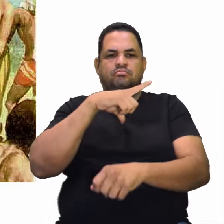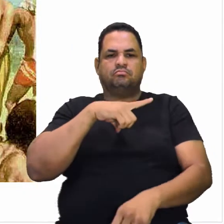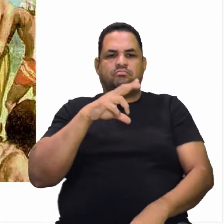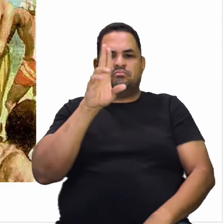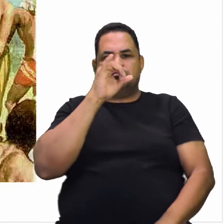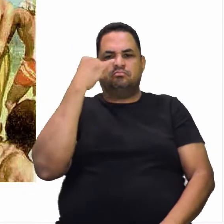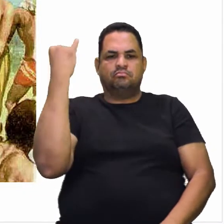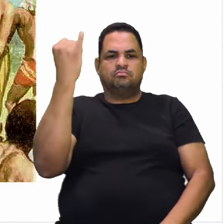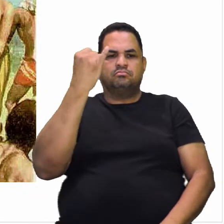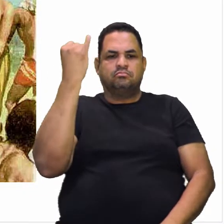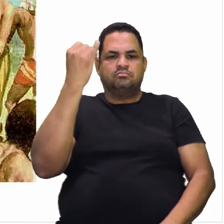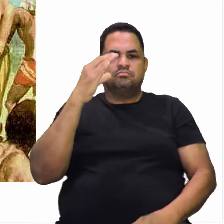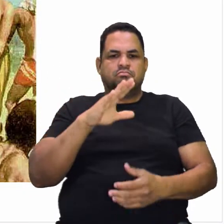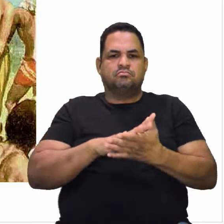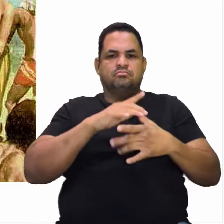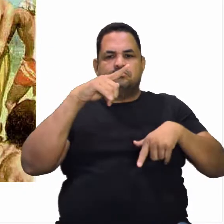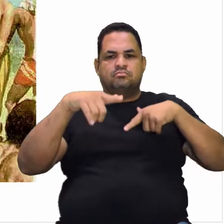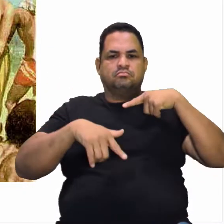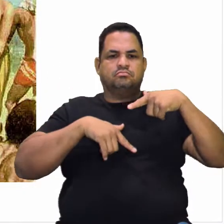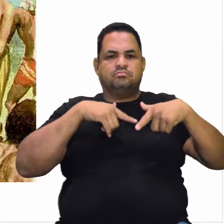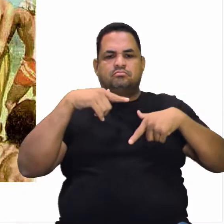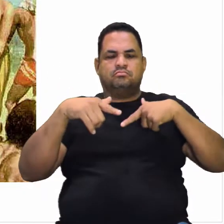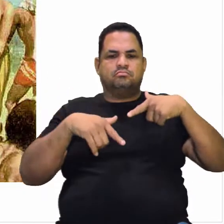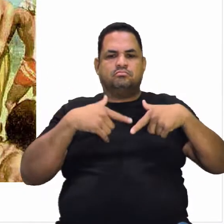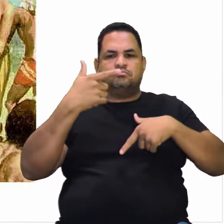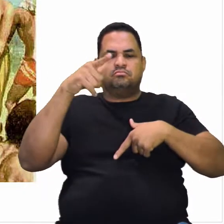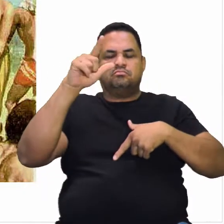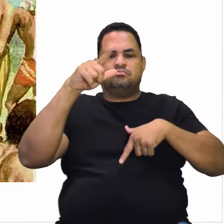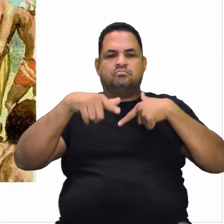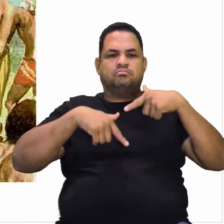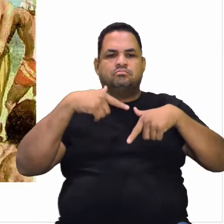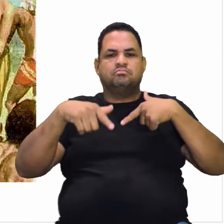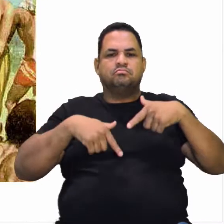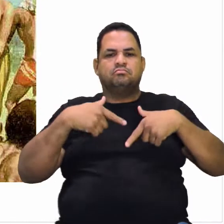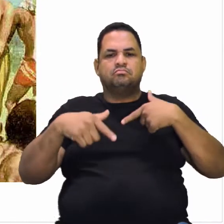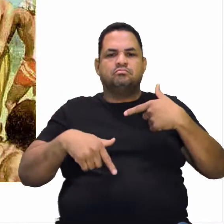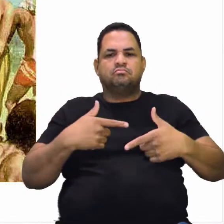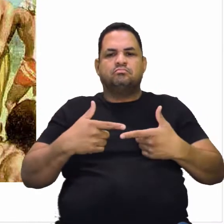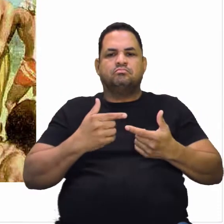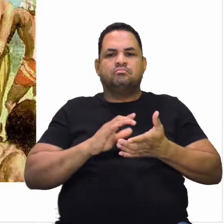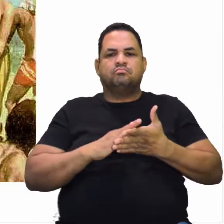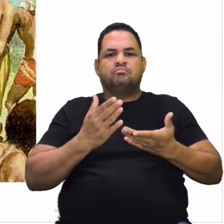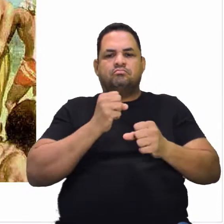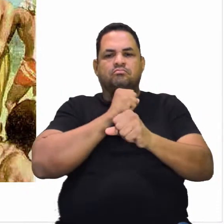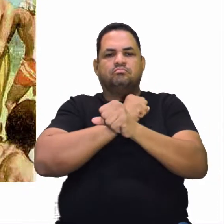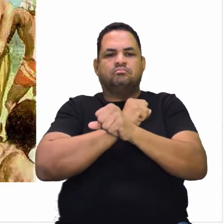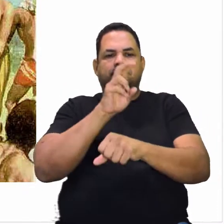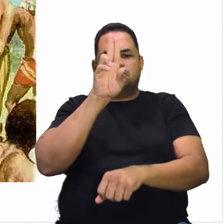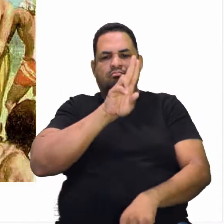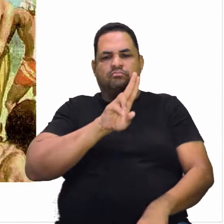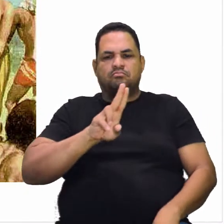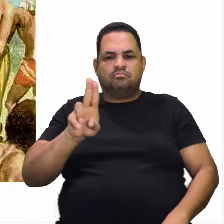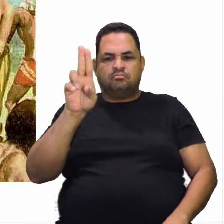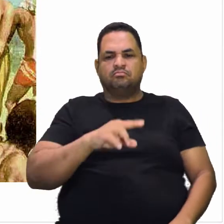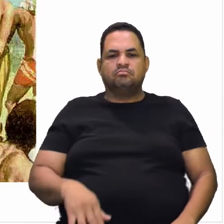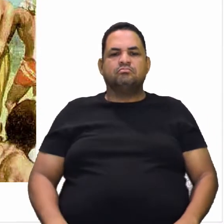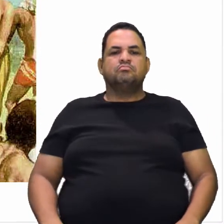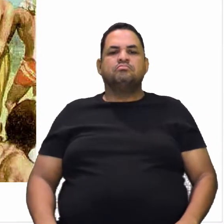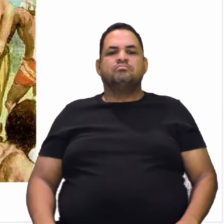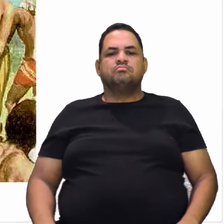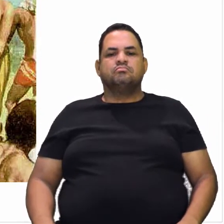das mais importantes que as outras, que a mão de obra escrava era utilizada. Por isso que